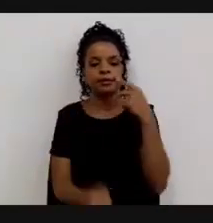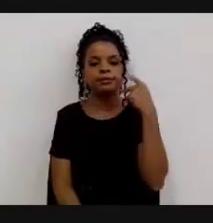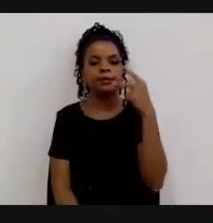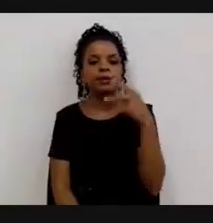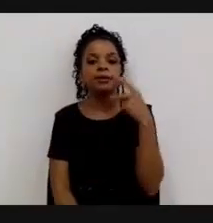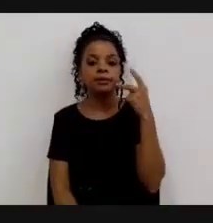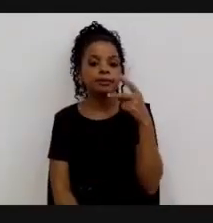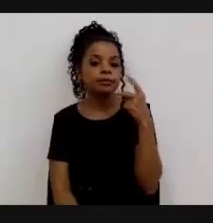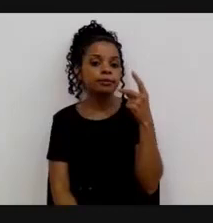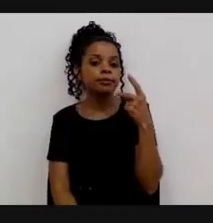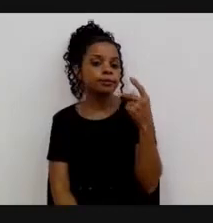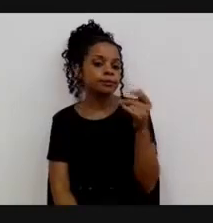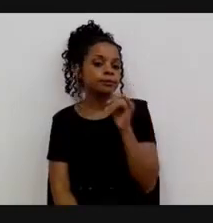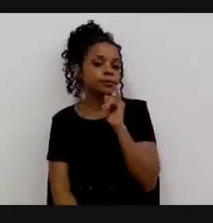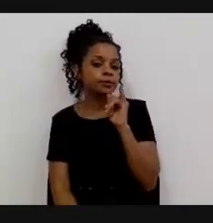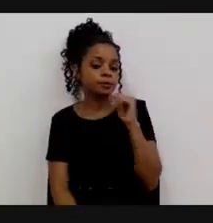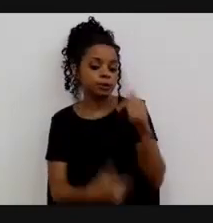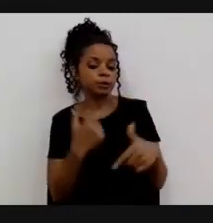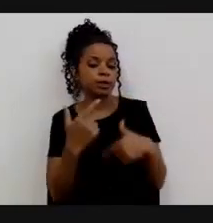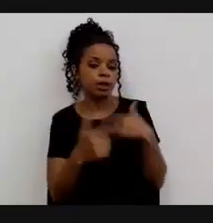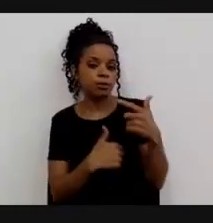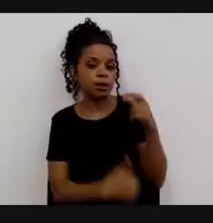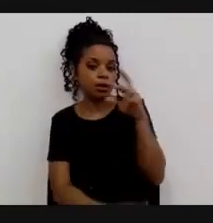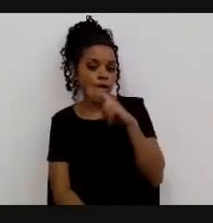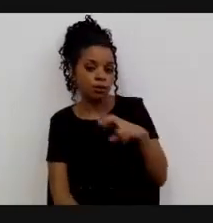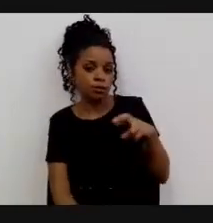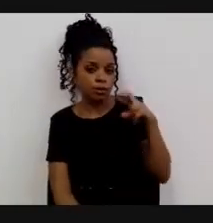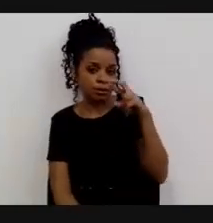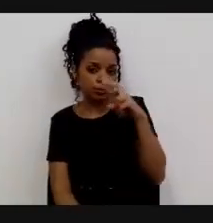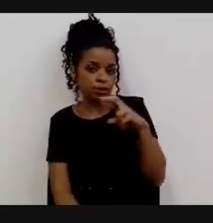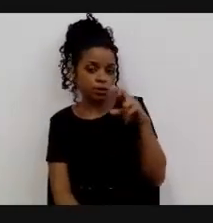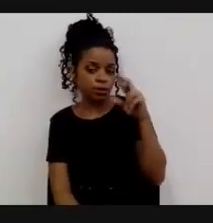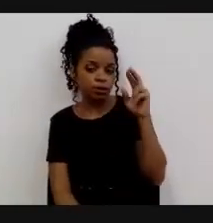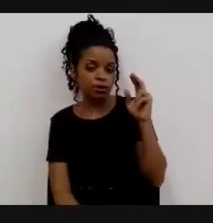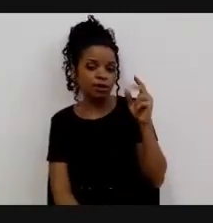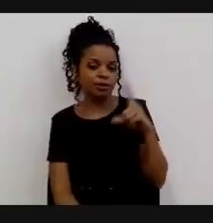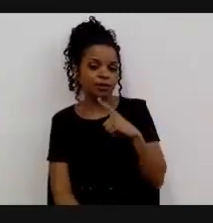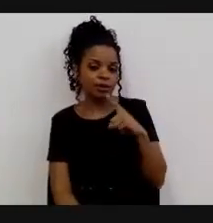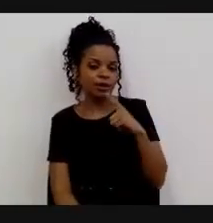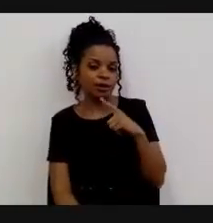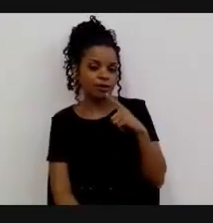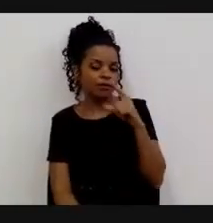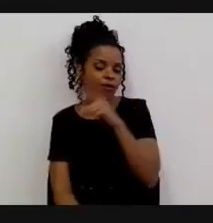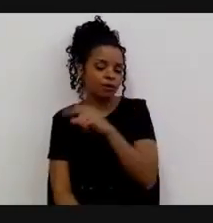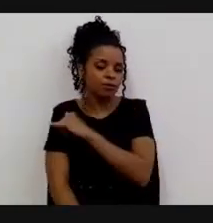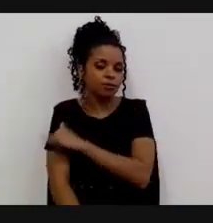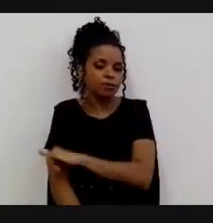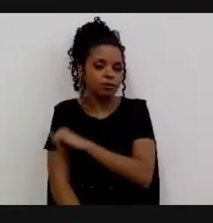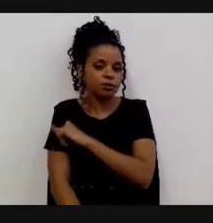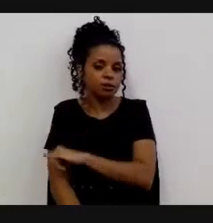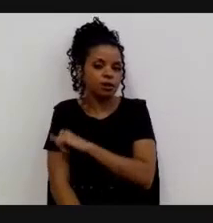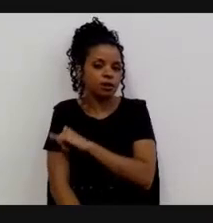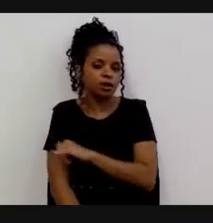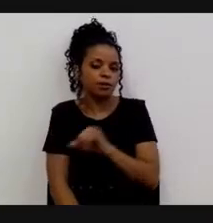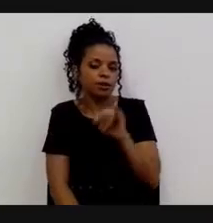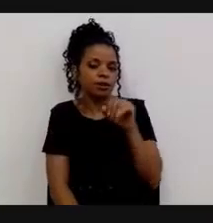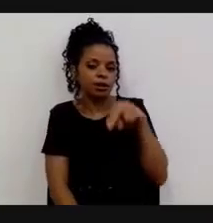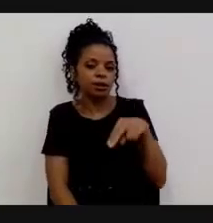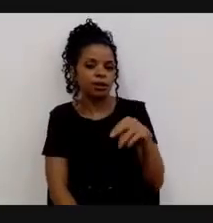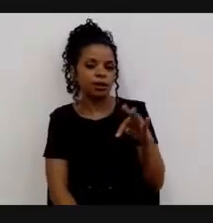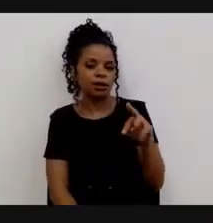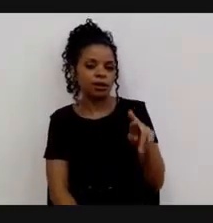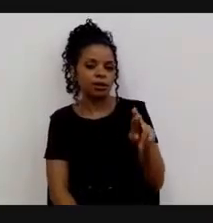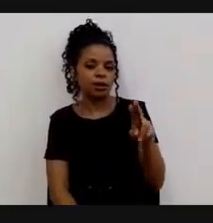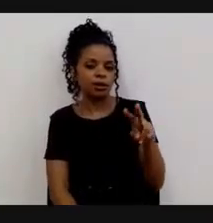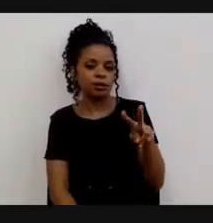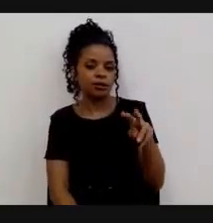no observatório, que ele quando houve a intervenção federal no Rio de Janeiro, e foi necessário produzir uma série de estudos ali. E